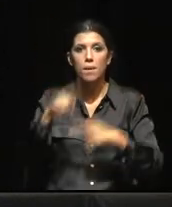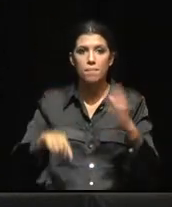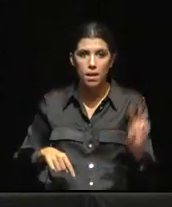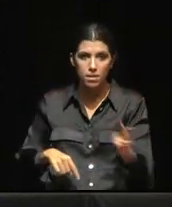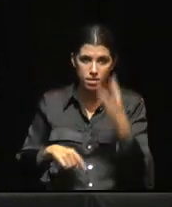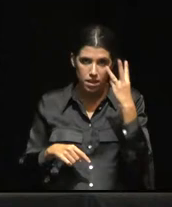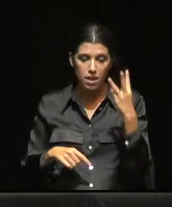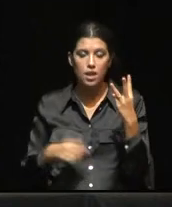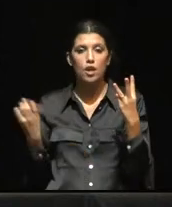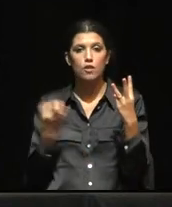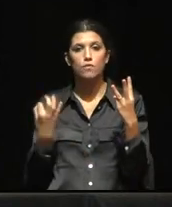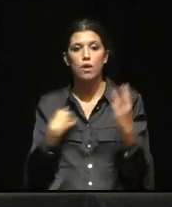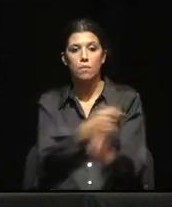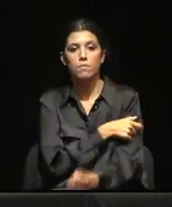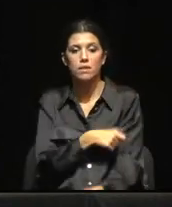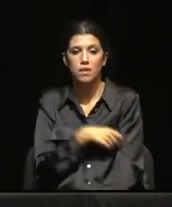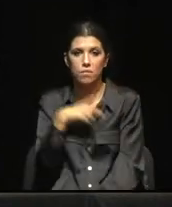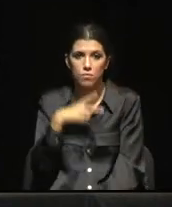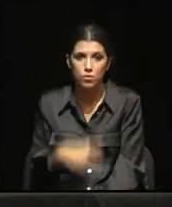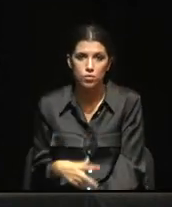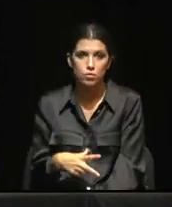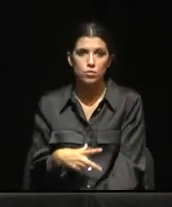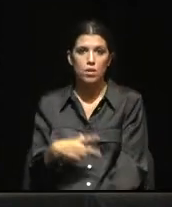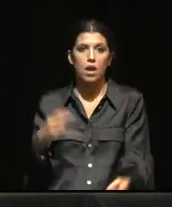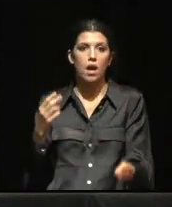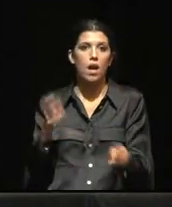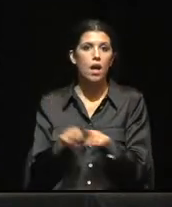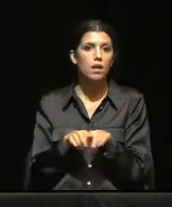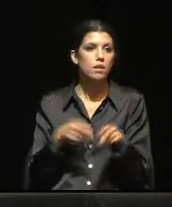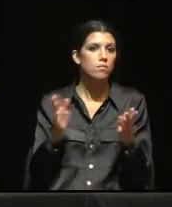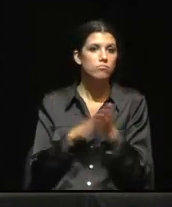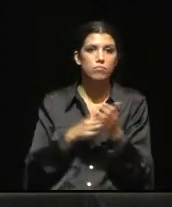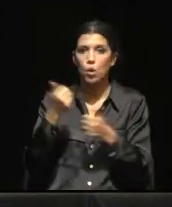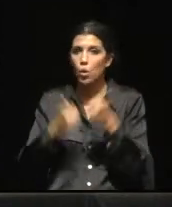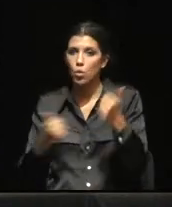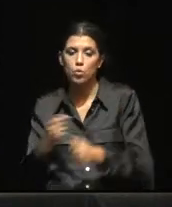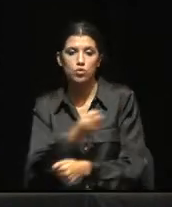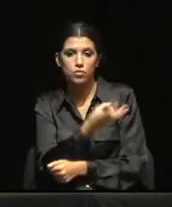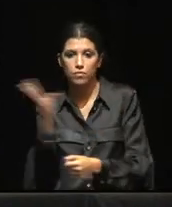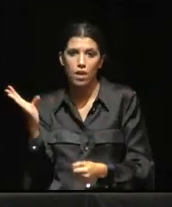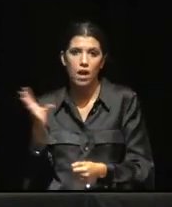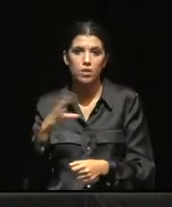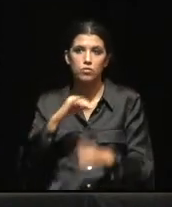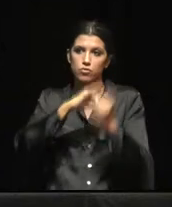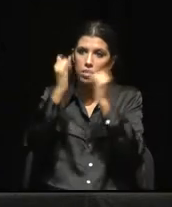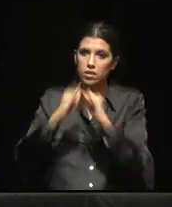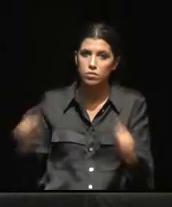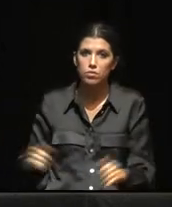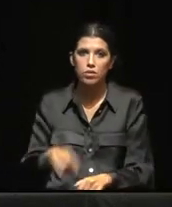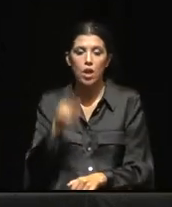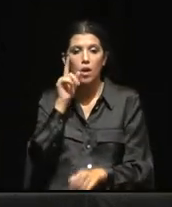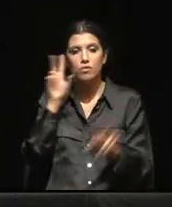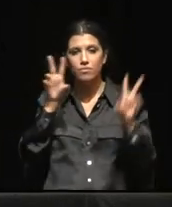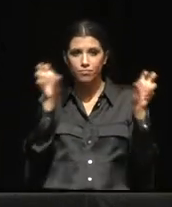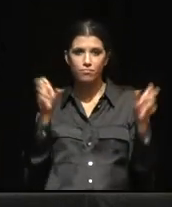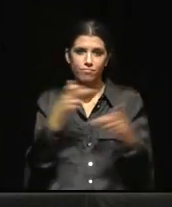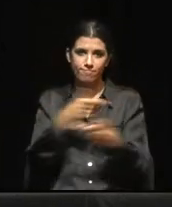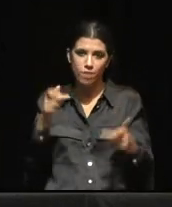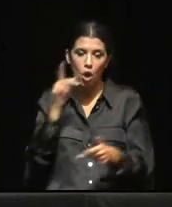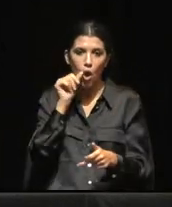executivas tendo representado Portugal em várias provas internacionais de modalidade o homem pássaro Como ficou